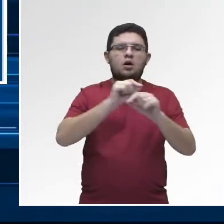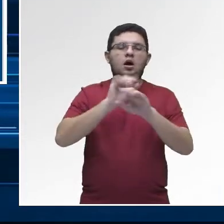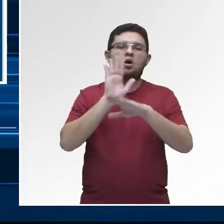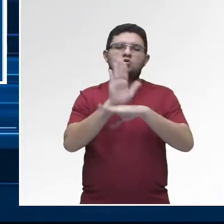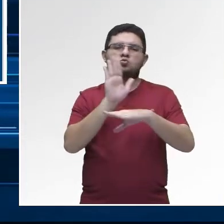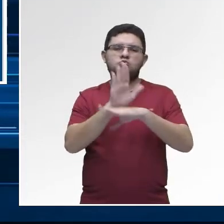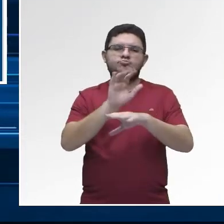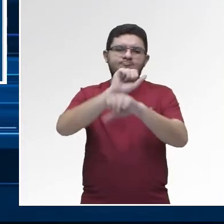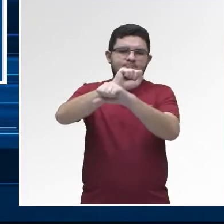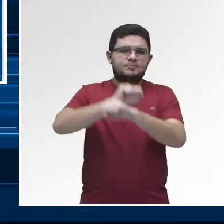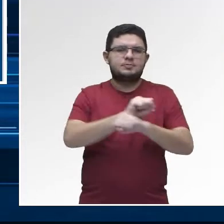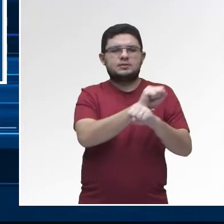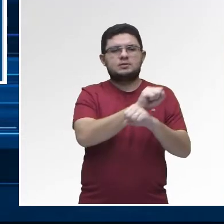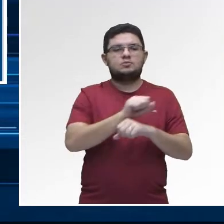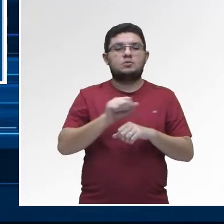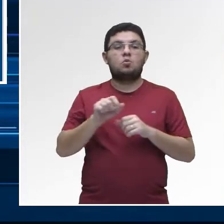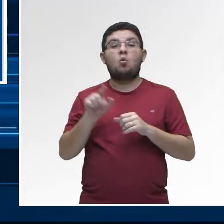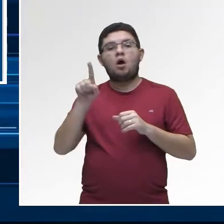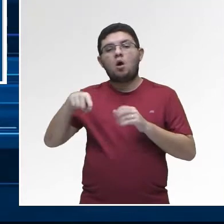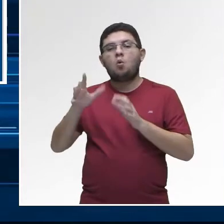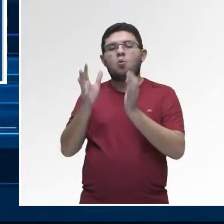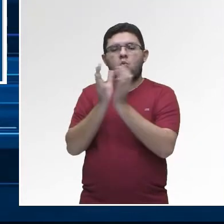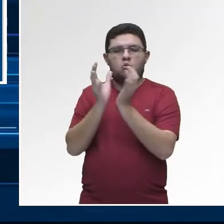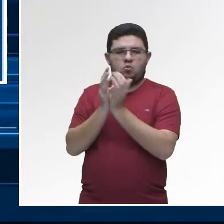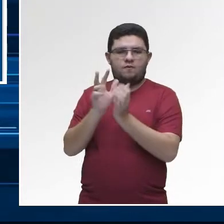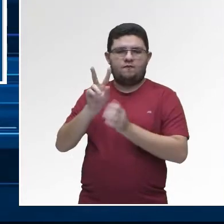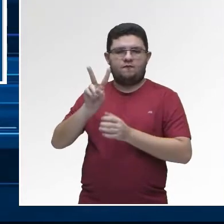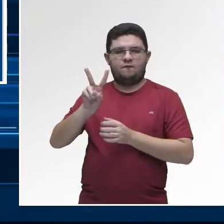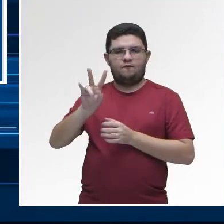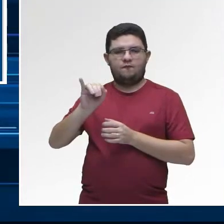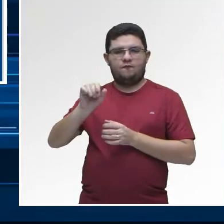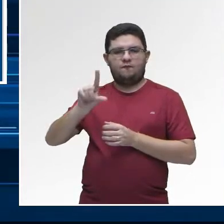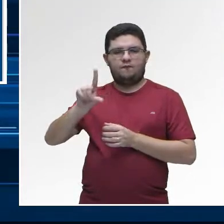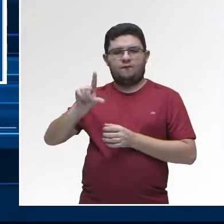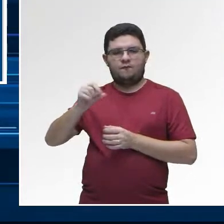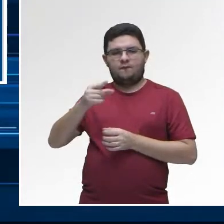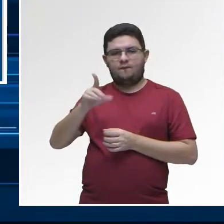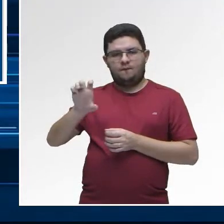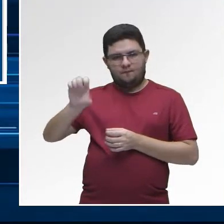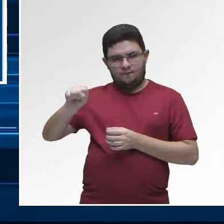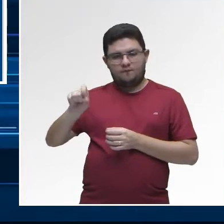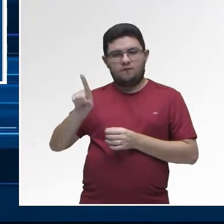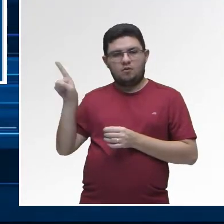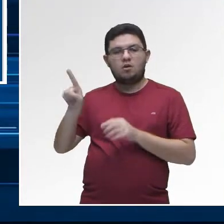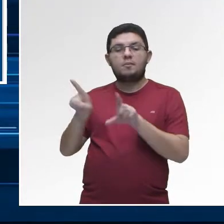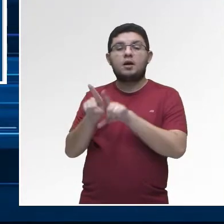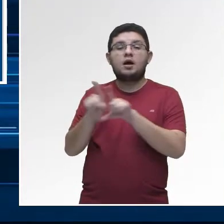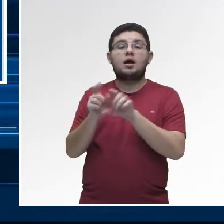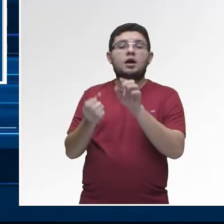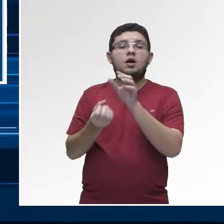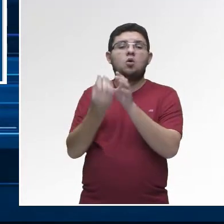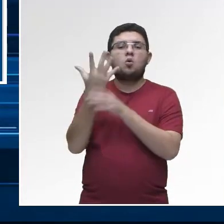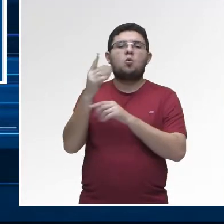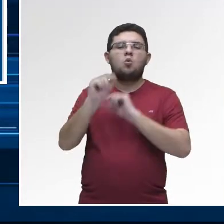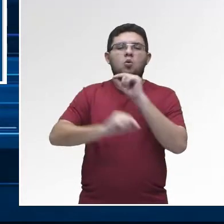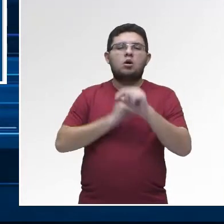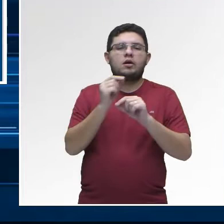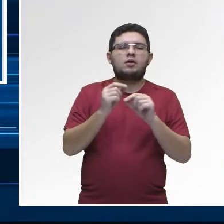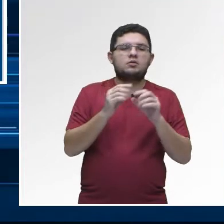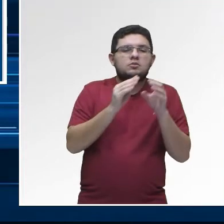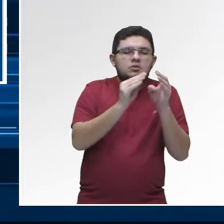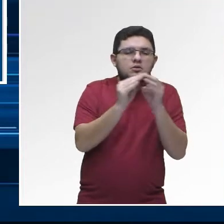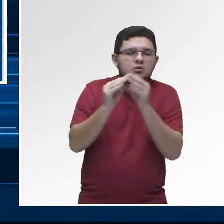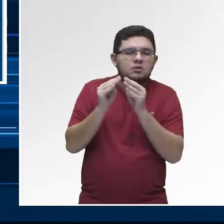vilões. Também foi eles que constituíram as vilas, que mais tarde vieram dar origem aos burgos, né? As cidades. E